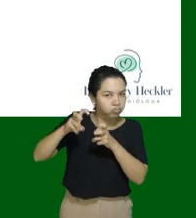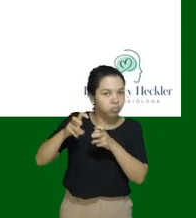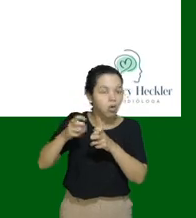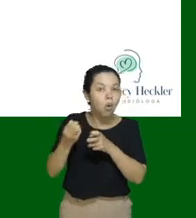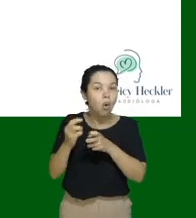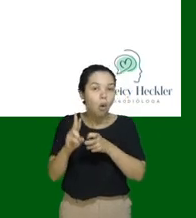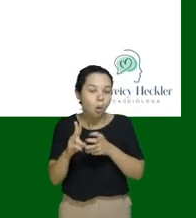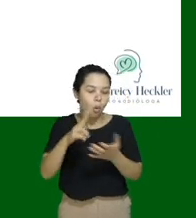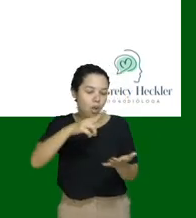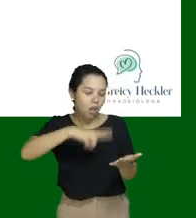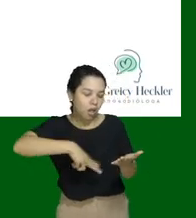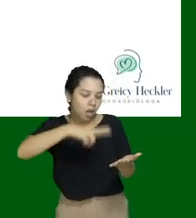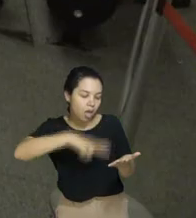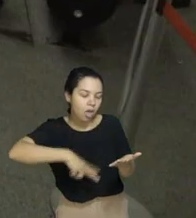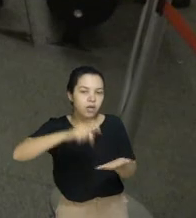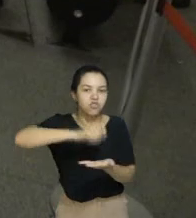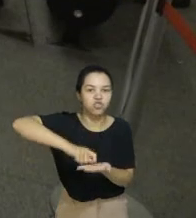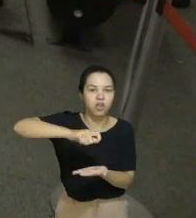leitura e a escrita?